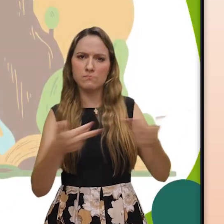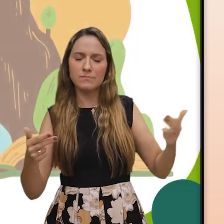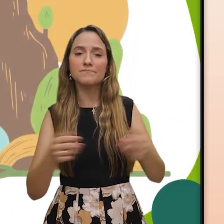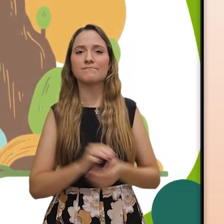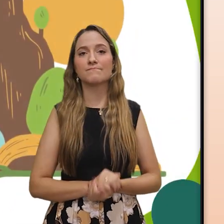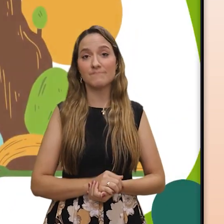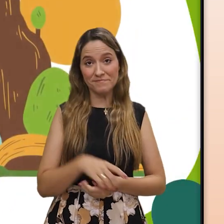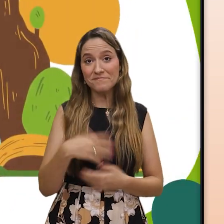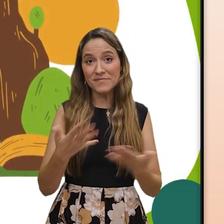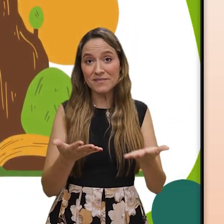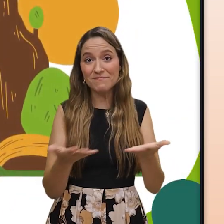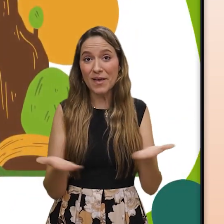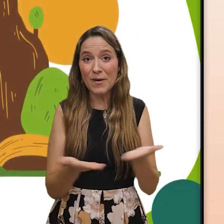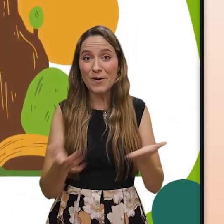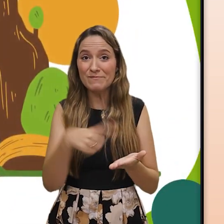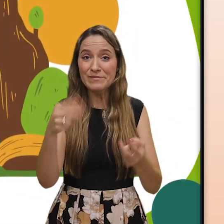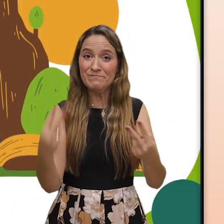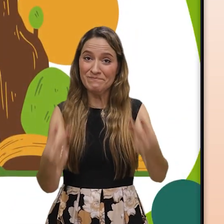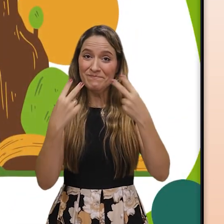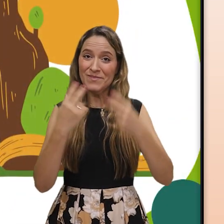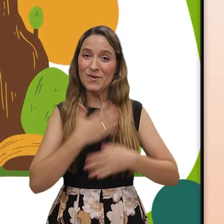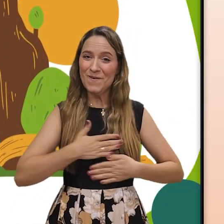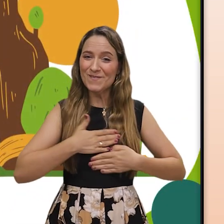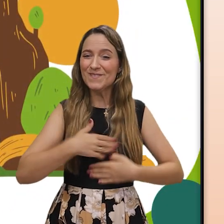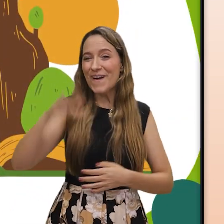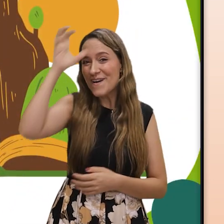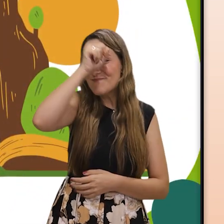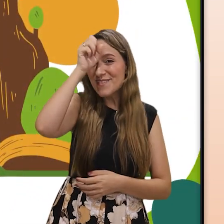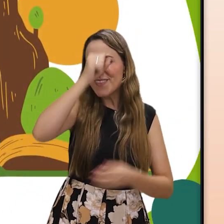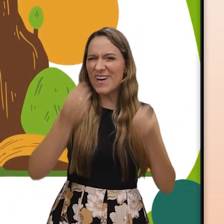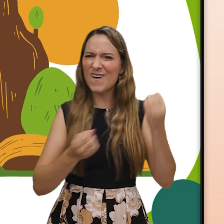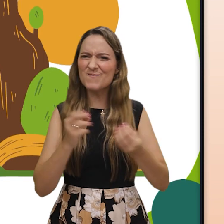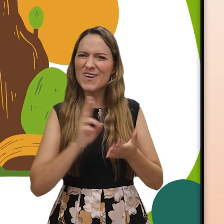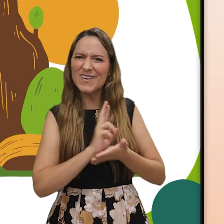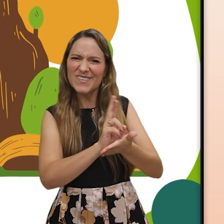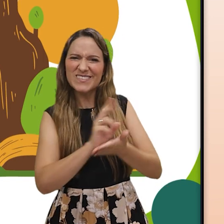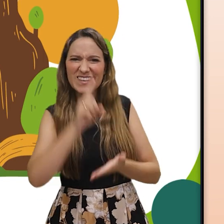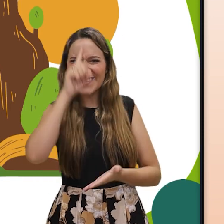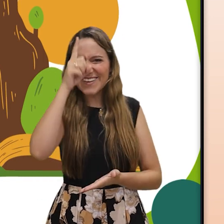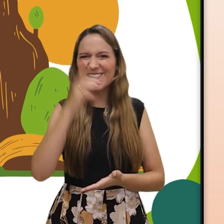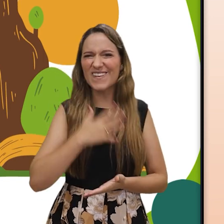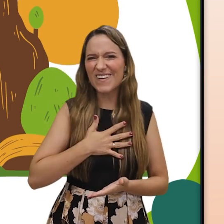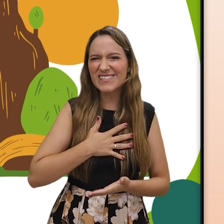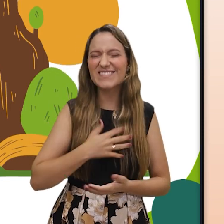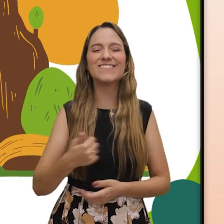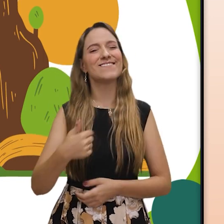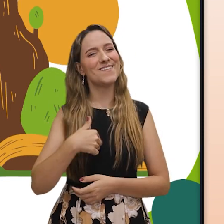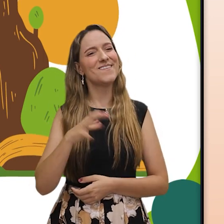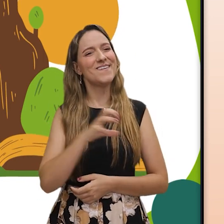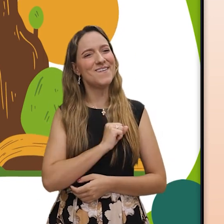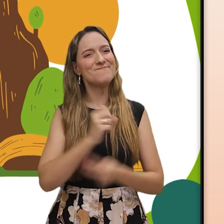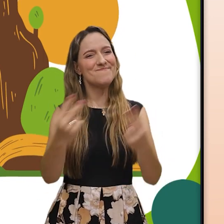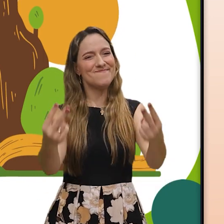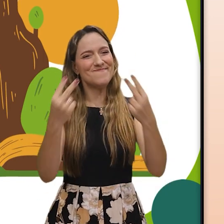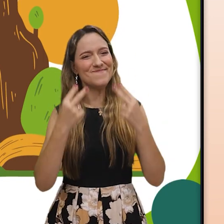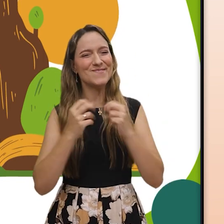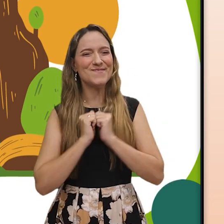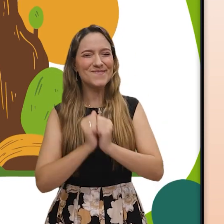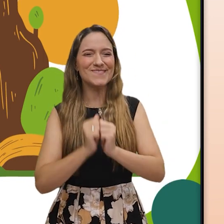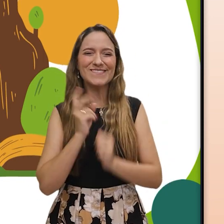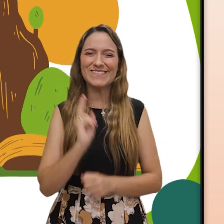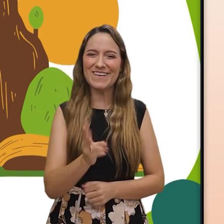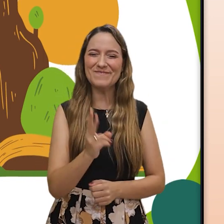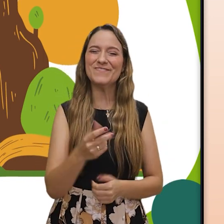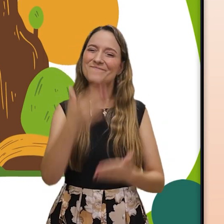aí, gostou de aprender um pouco mais sobre os recursos naturais? Eu sempre gosto da sua companhia.